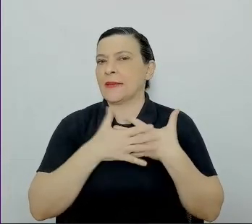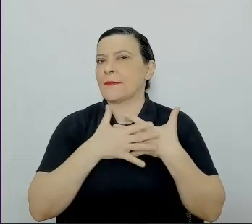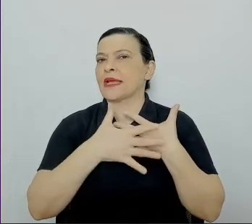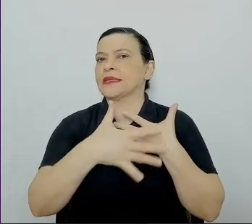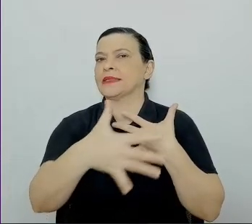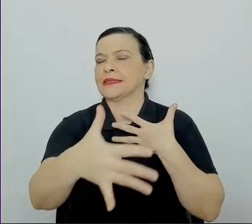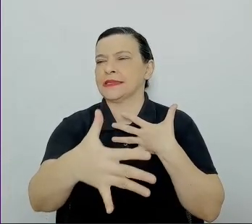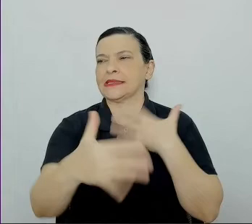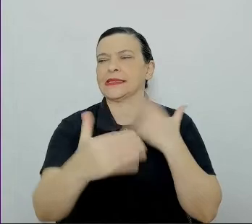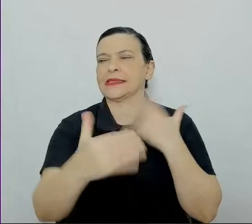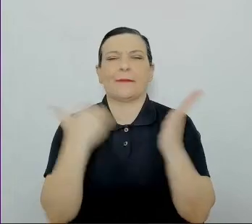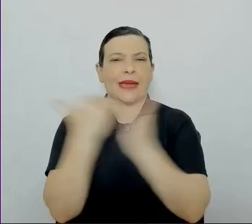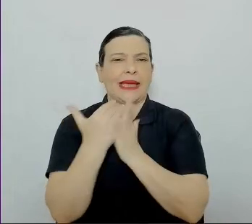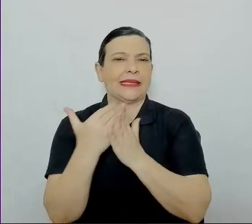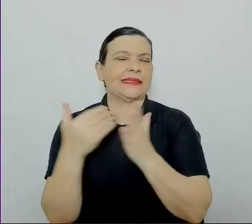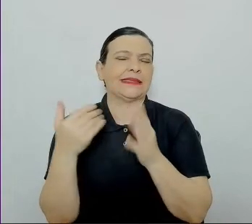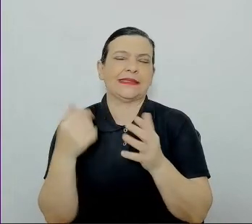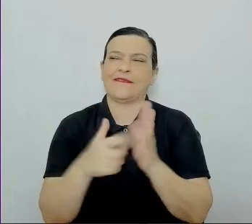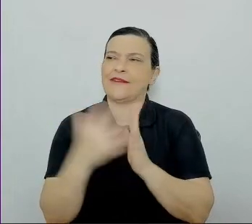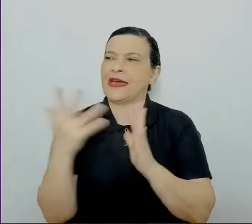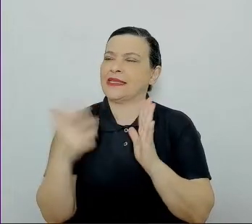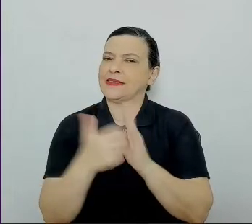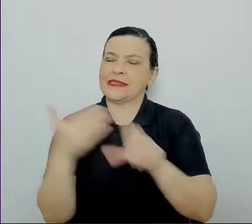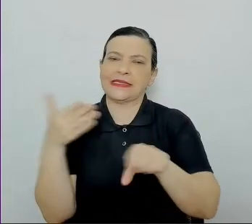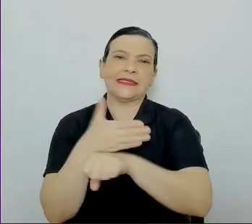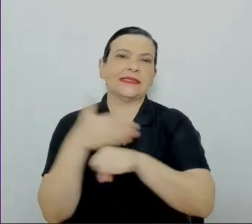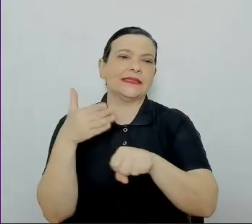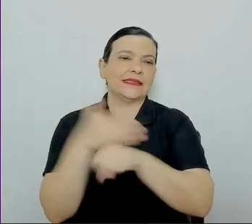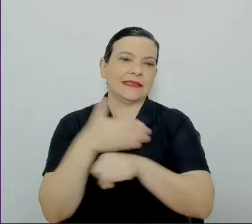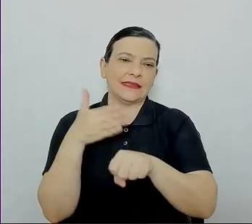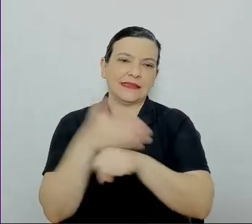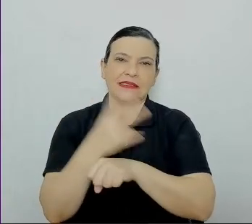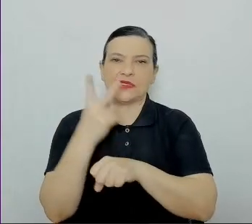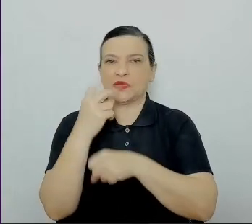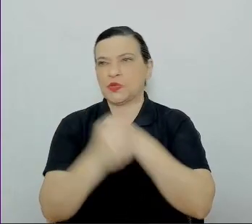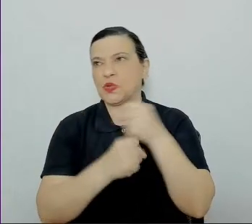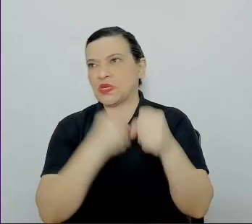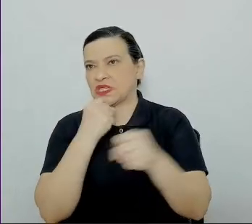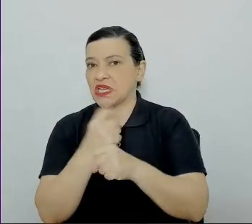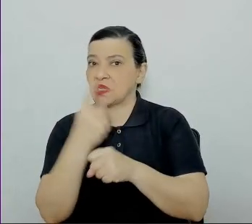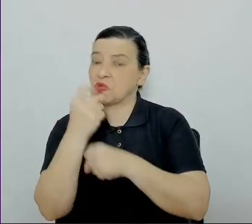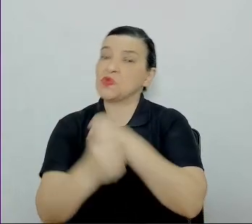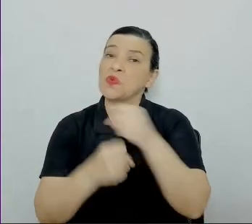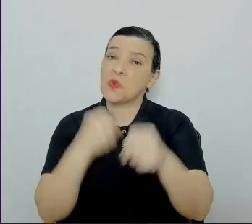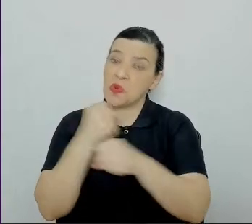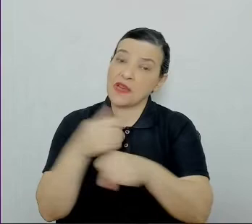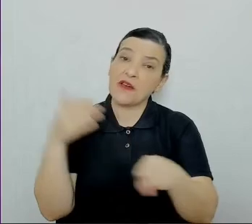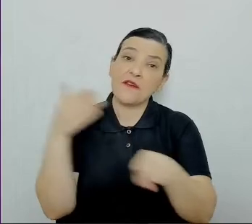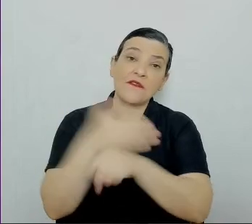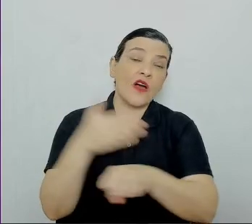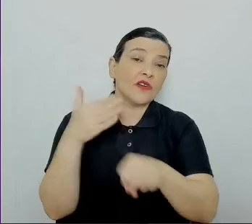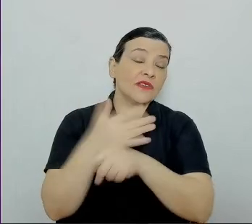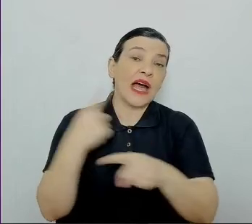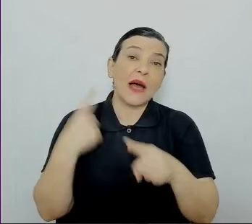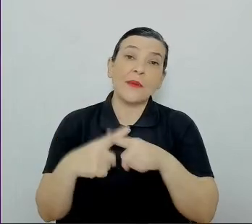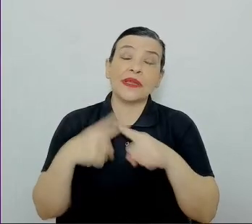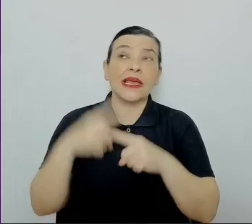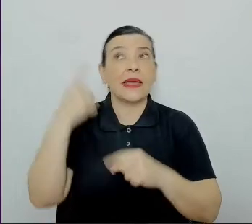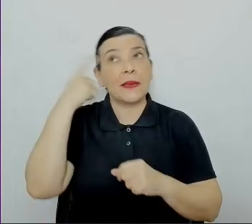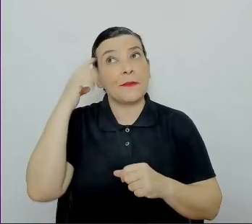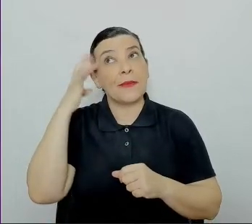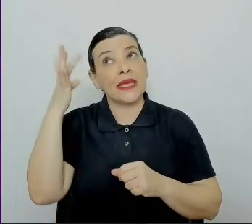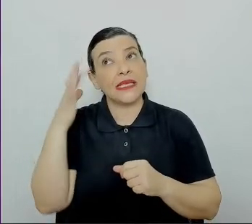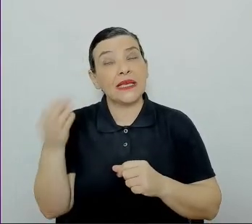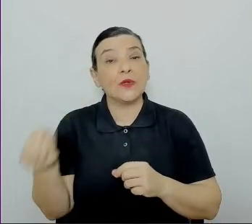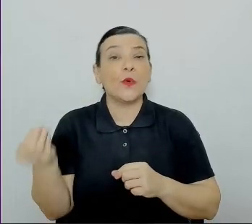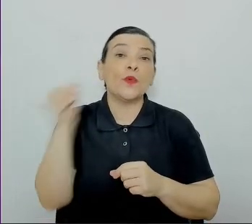esperava que ela voltasse uma vez, algumas vezes a cada 2 anos ou até durante um ano. Ela está já pensando em mudar novamente.